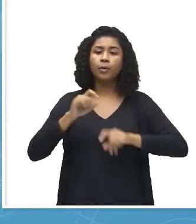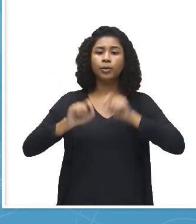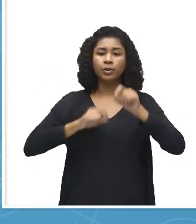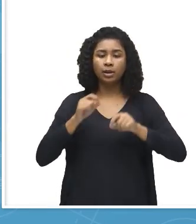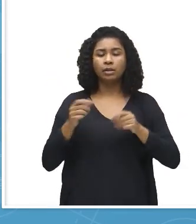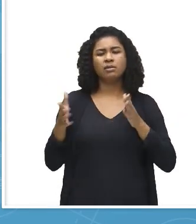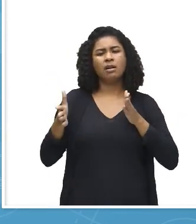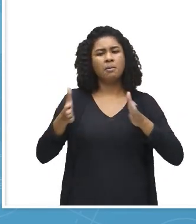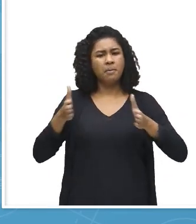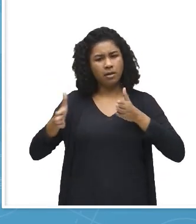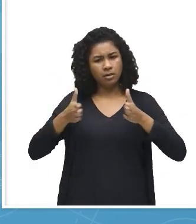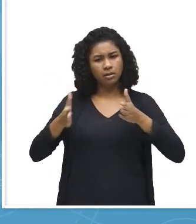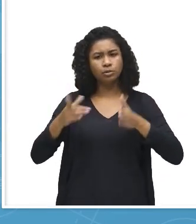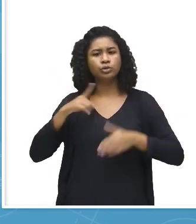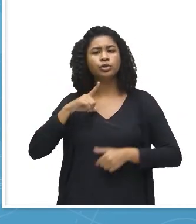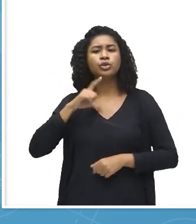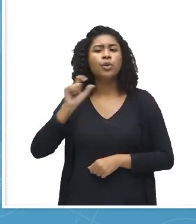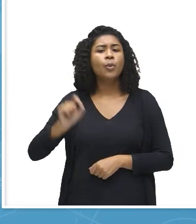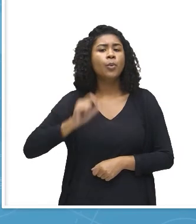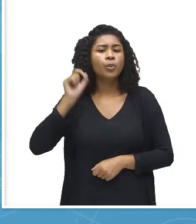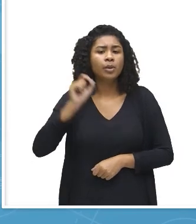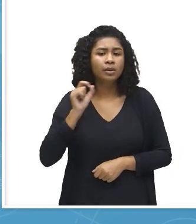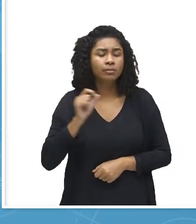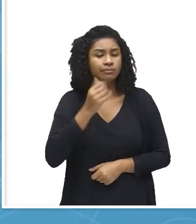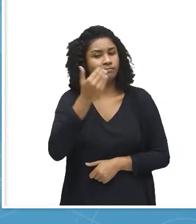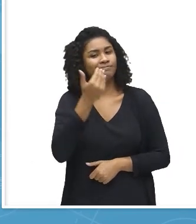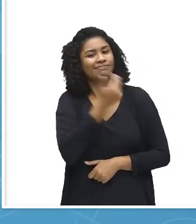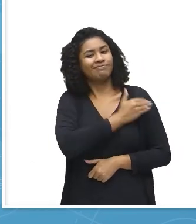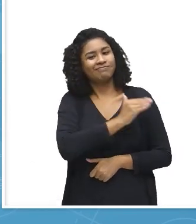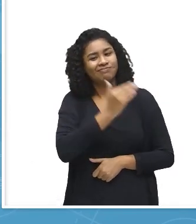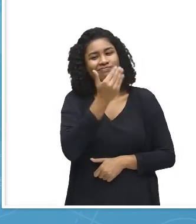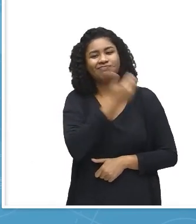disso, existia um certo preconceito, uma certa